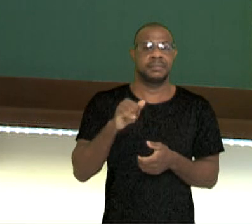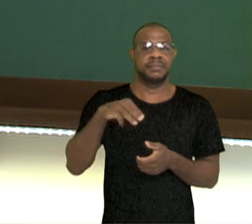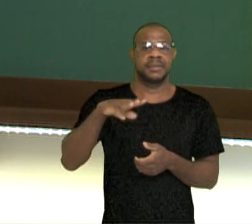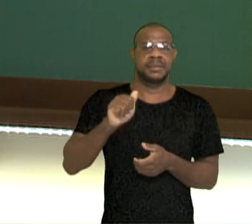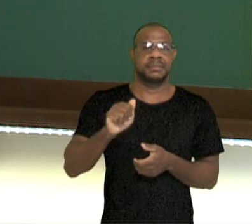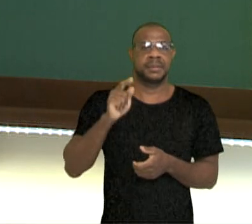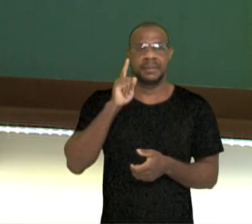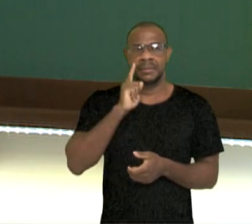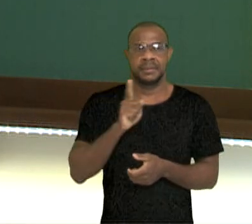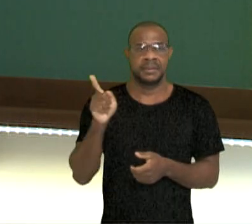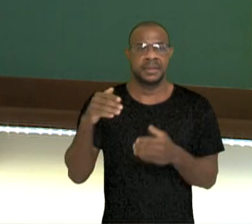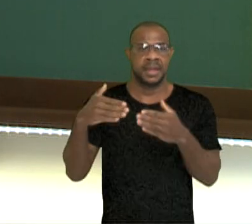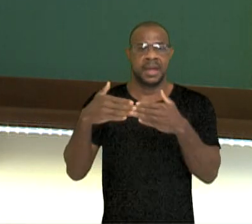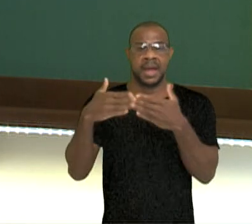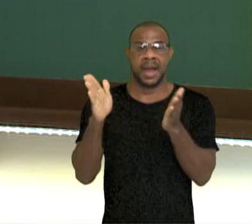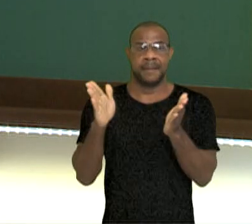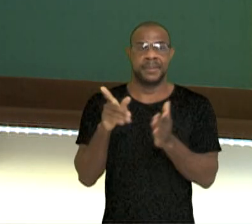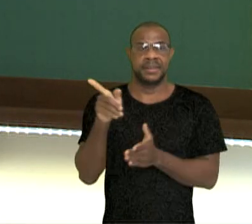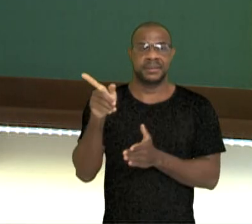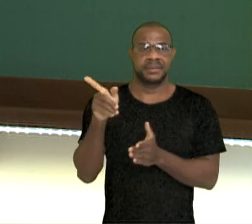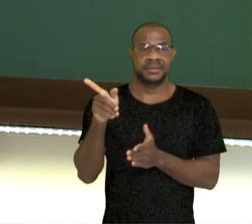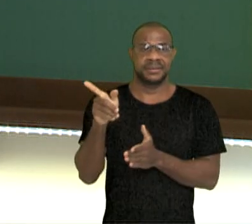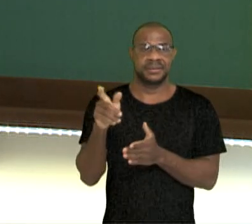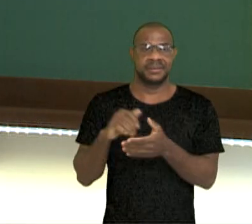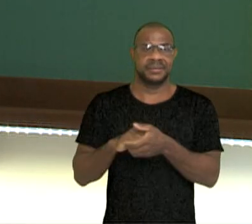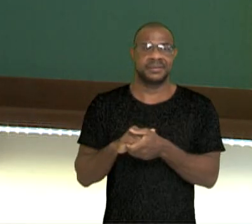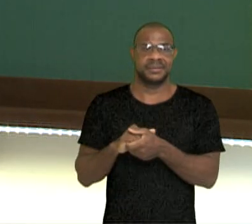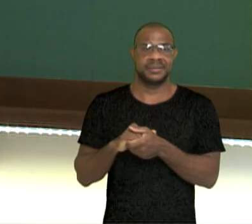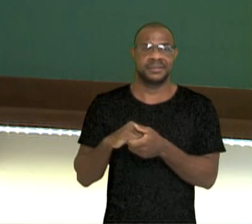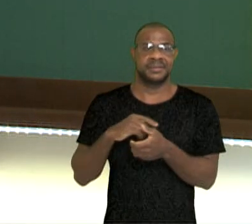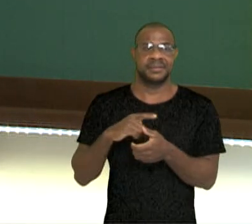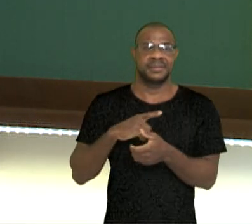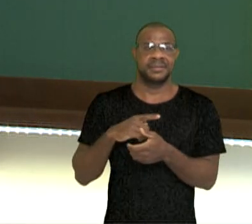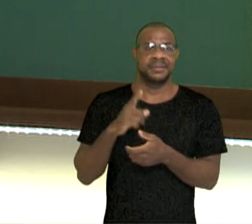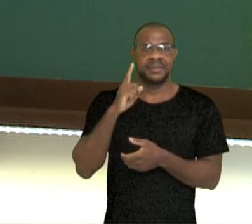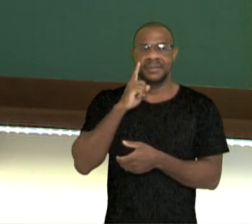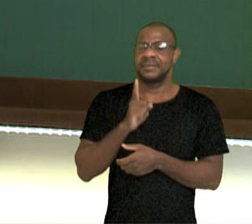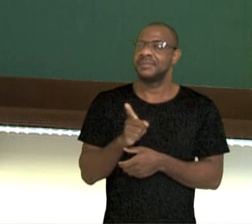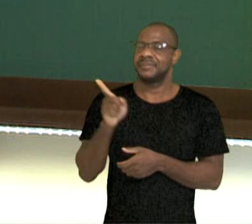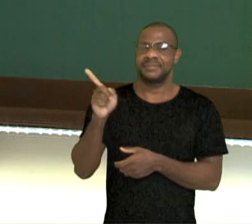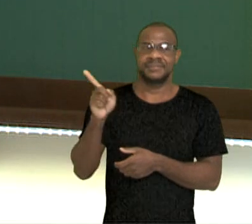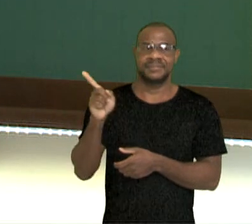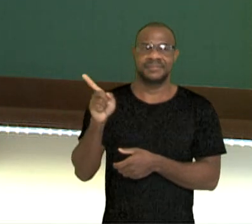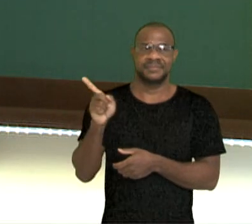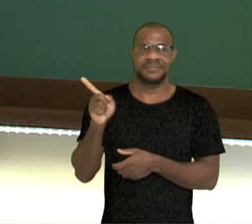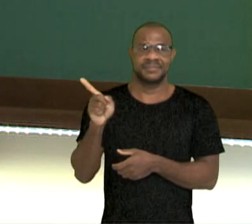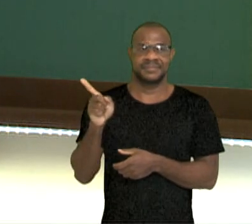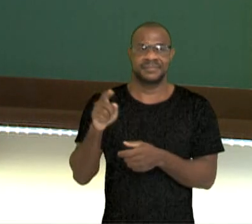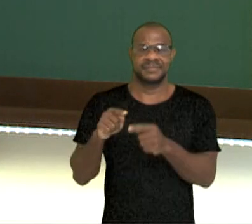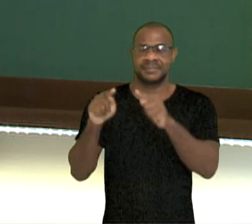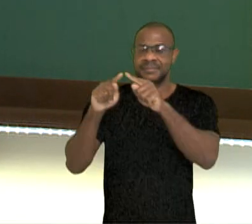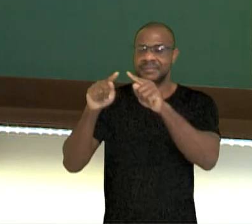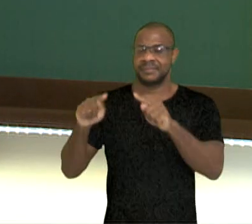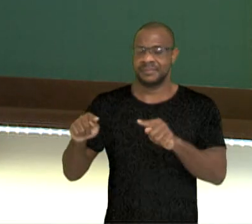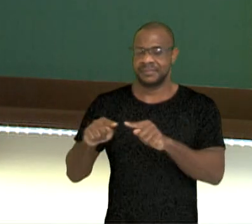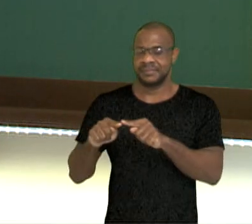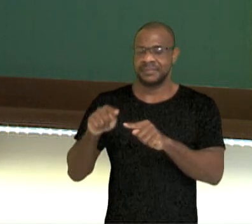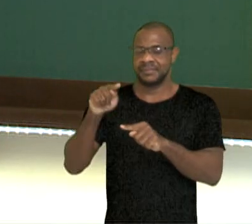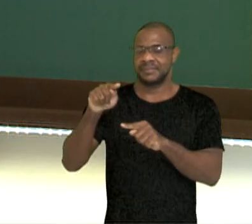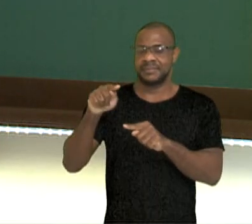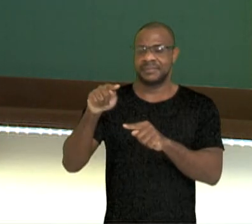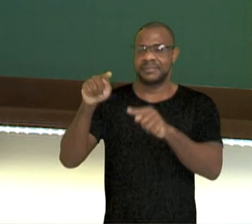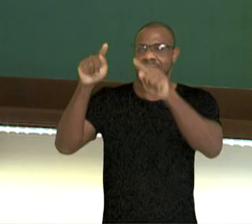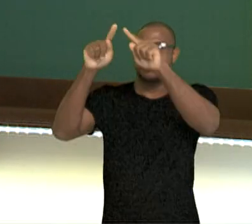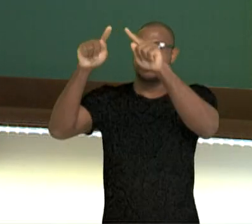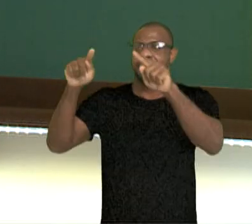ter essa forma aqui, ó. Tem o triângulo. Esse triângulo aqui é esse triângulo aqui, ó. Que daí, quando a gente planifica, a gente dobra